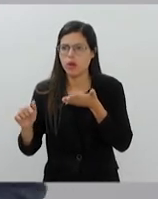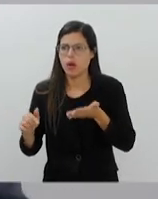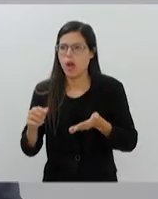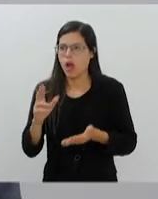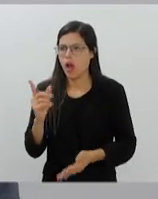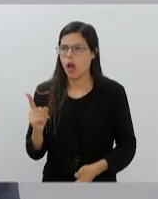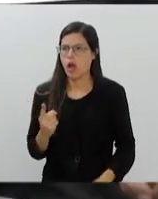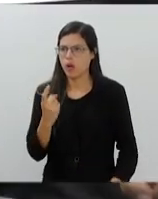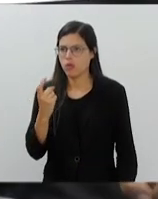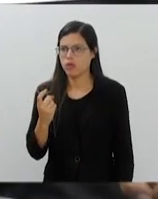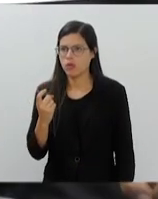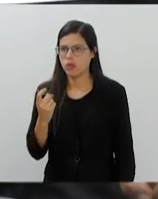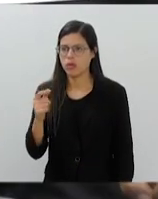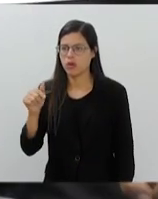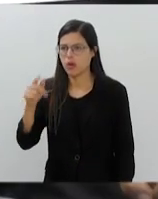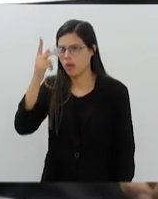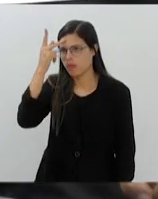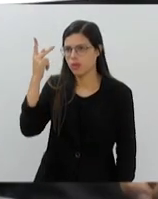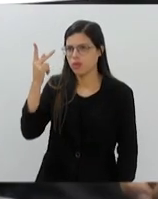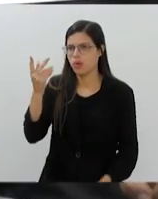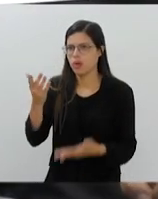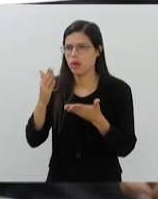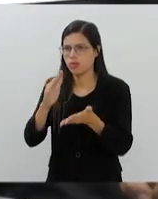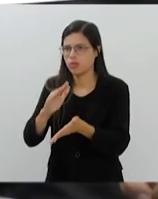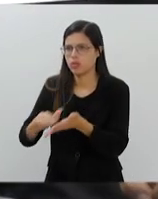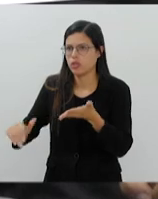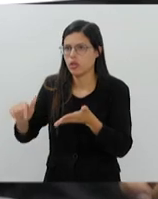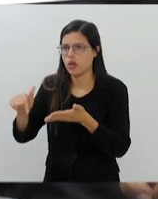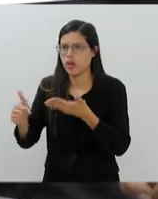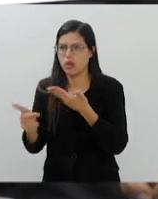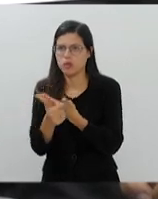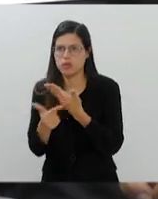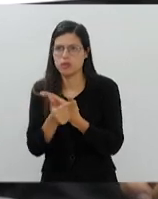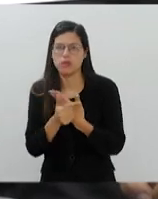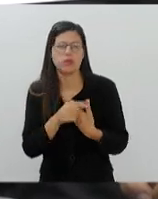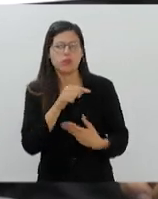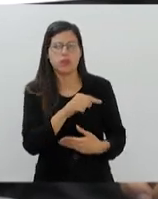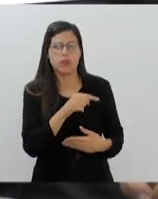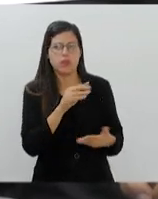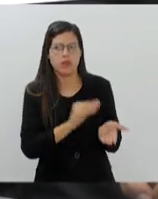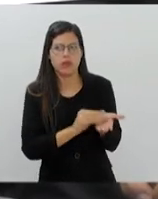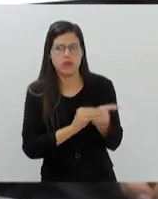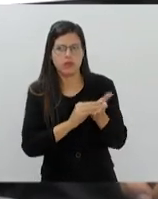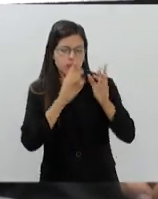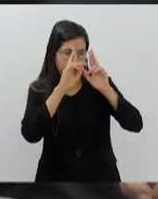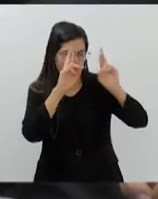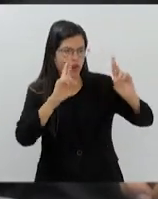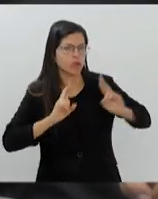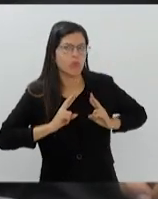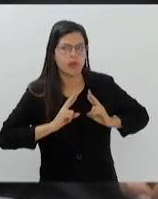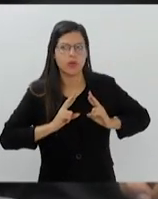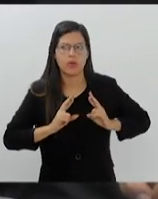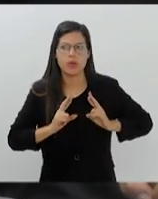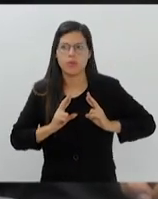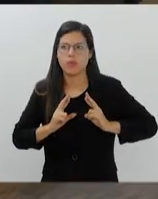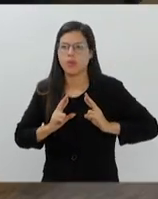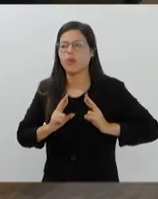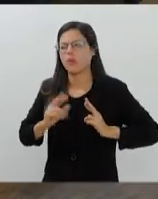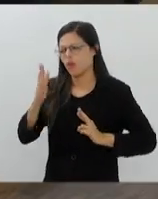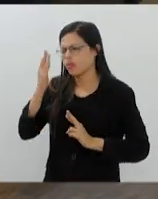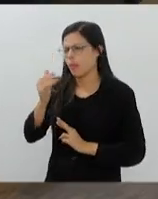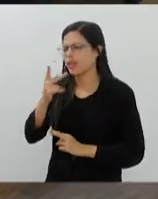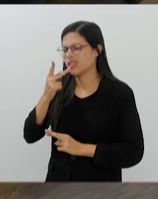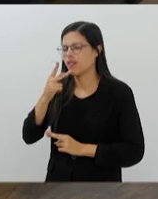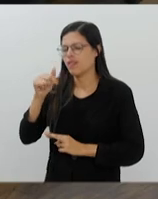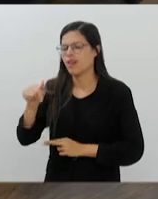está o senhor tá sendo desrespeitoso comigo não o senhor está sendo muito desrespeitoso estou lhe dizendo eu sabia que essa narrativa ia surgir mas eu tenho